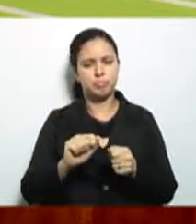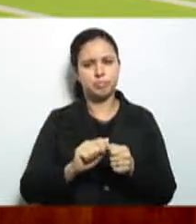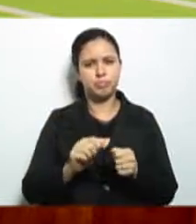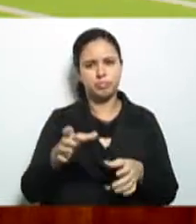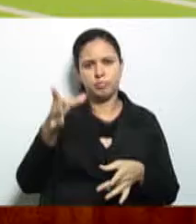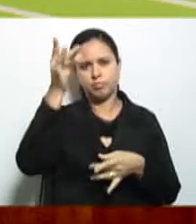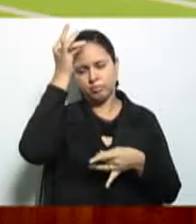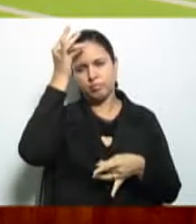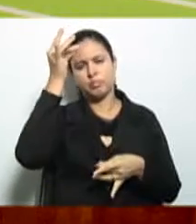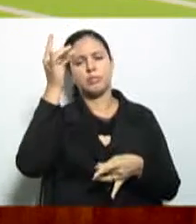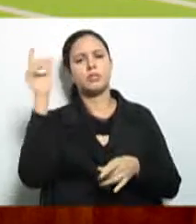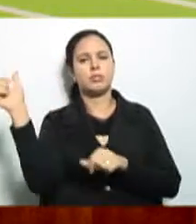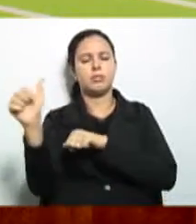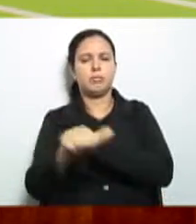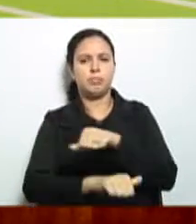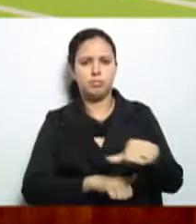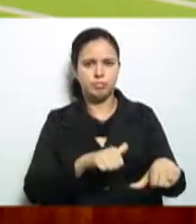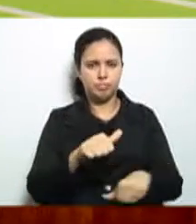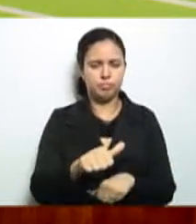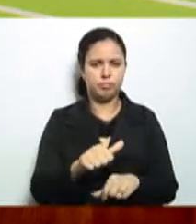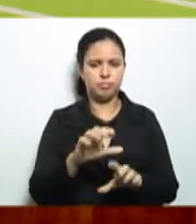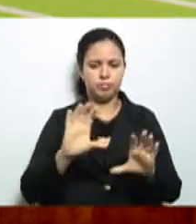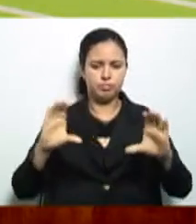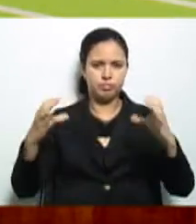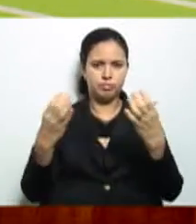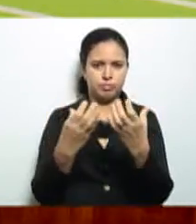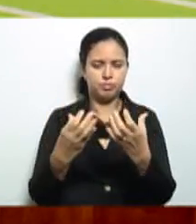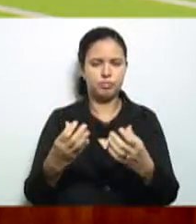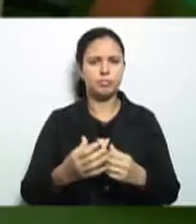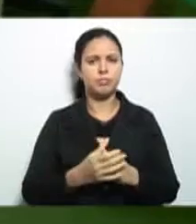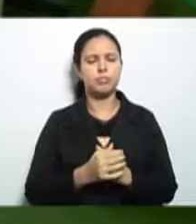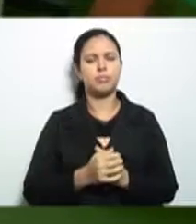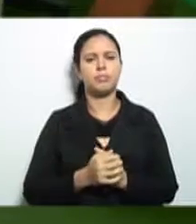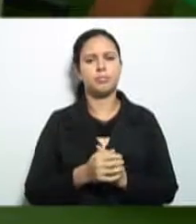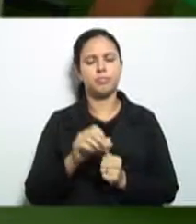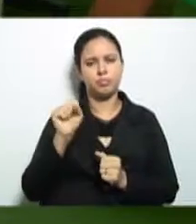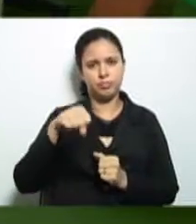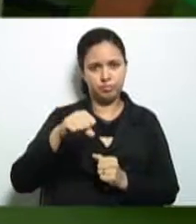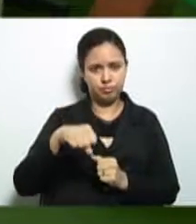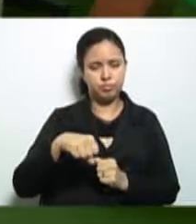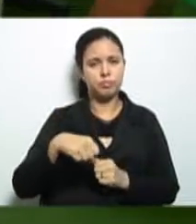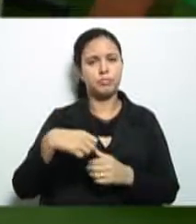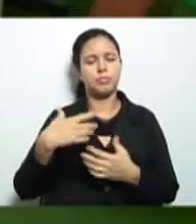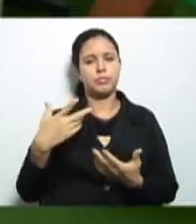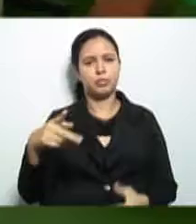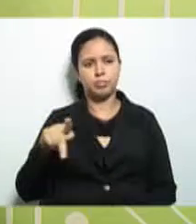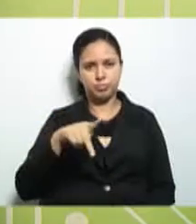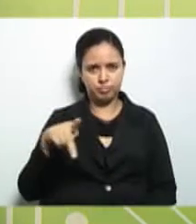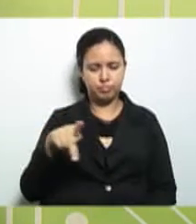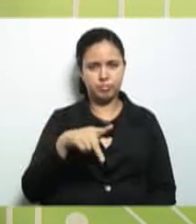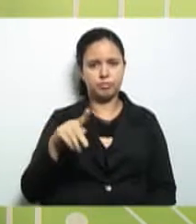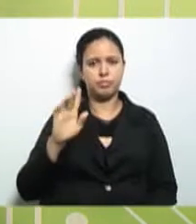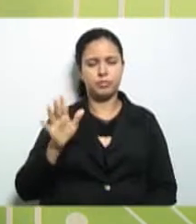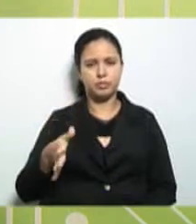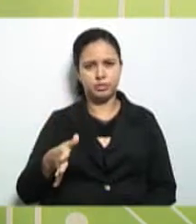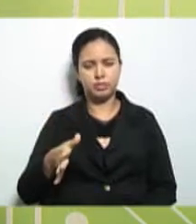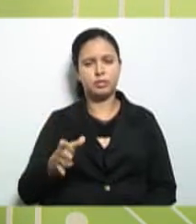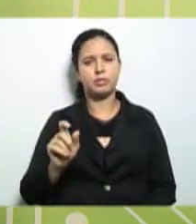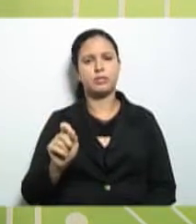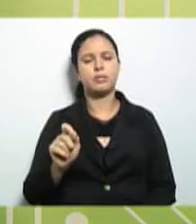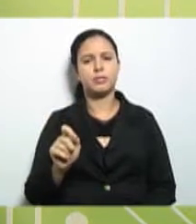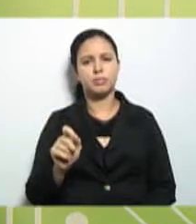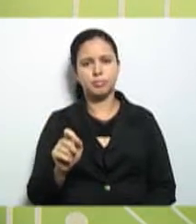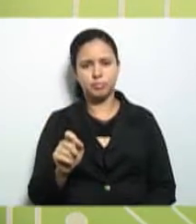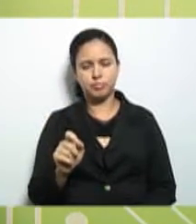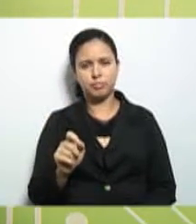em uma atitude de transformação na comunidade. Exatamente isso, gente. E o professor Wesley aqui já deu spoiler,